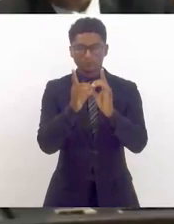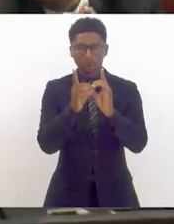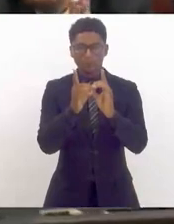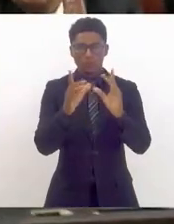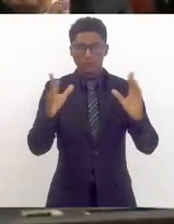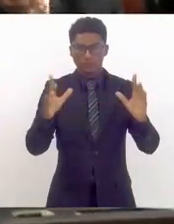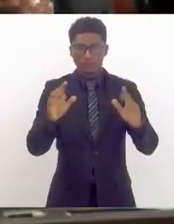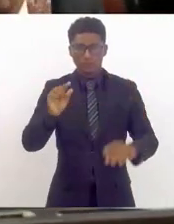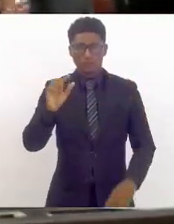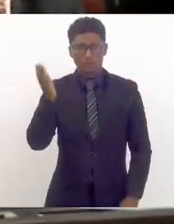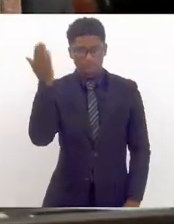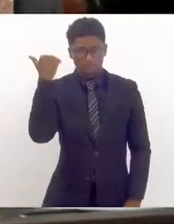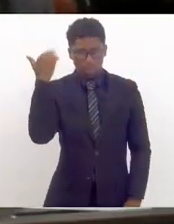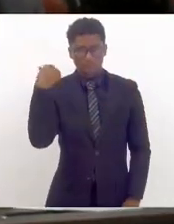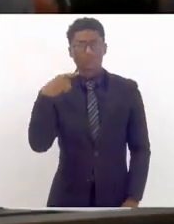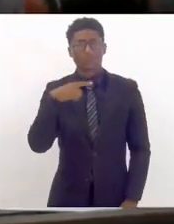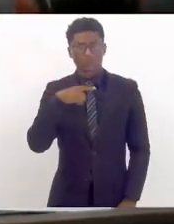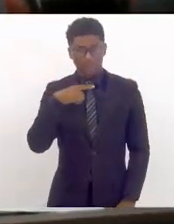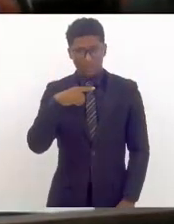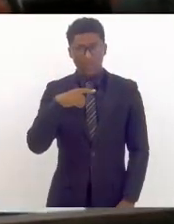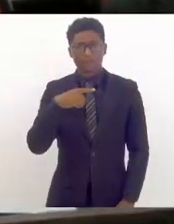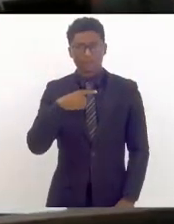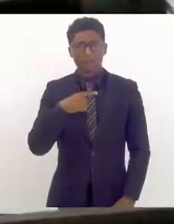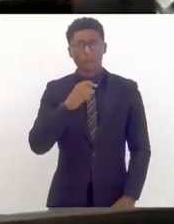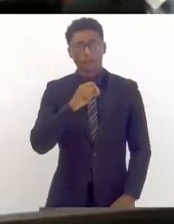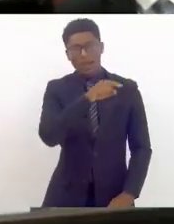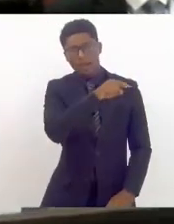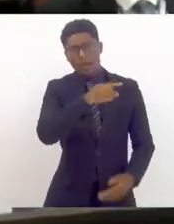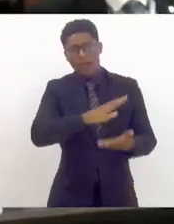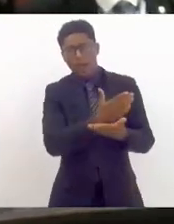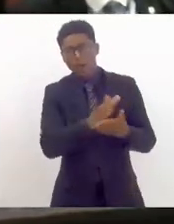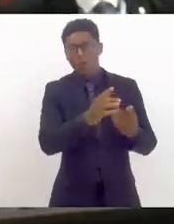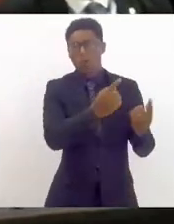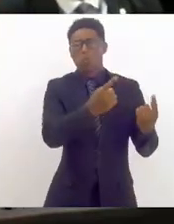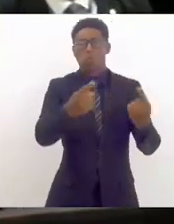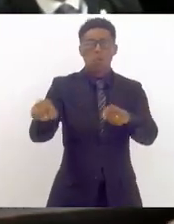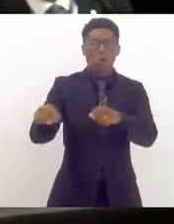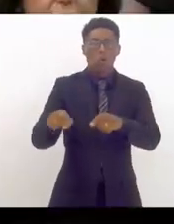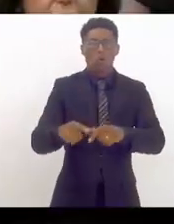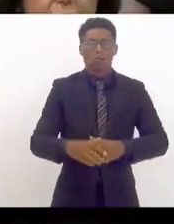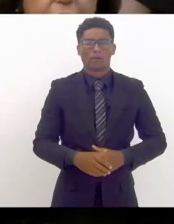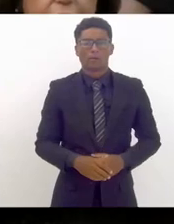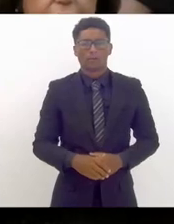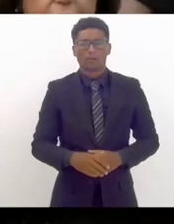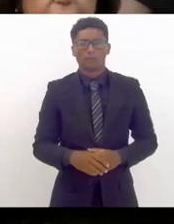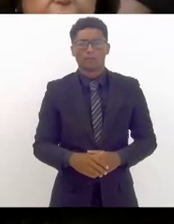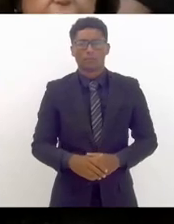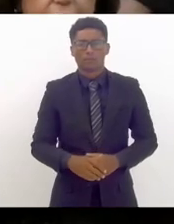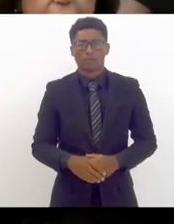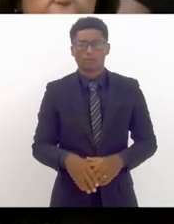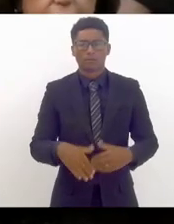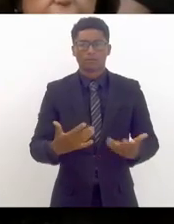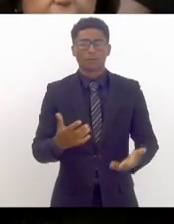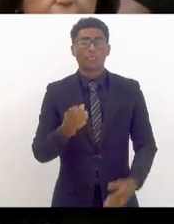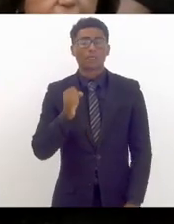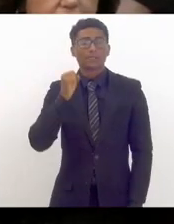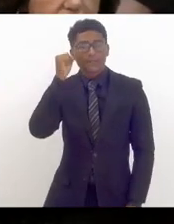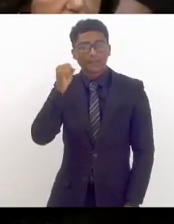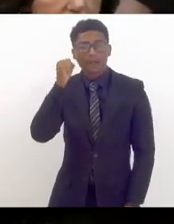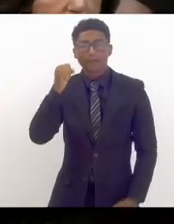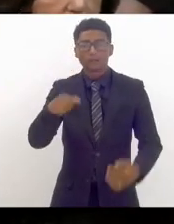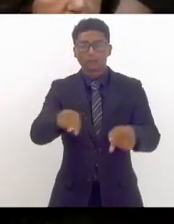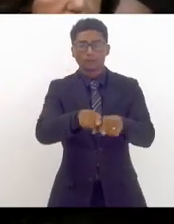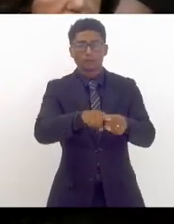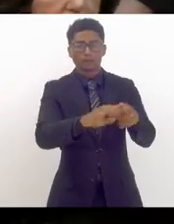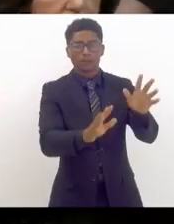recentemente, sofreu um ataque muito duro, muito duro. A Câmara e o Senado foram invadidos,